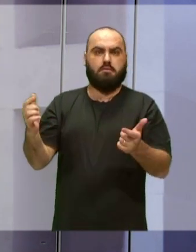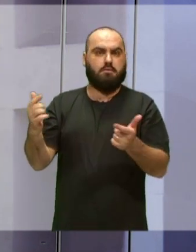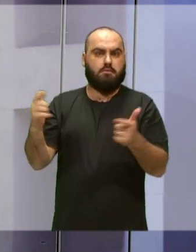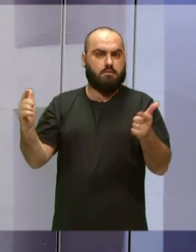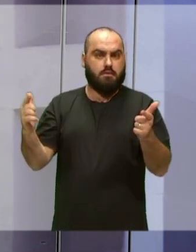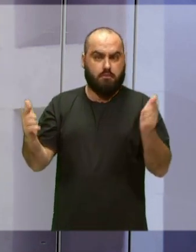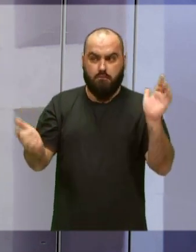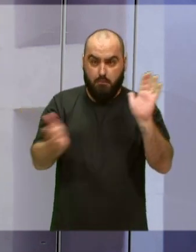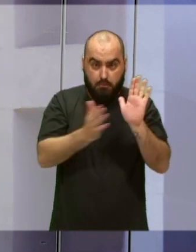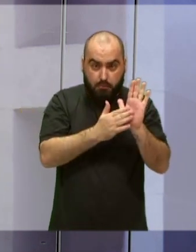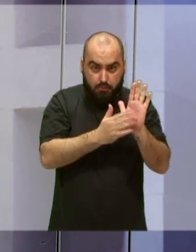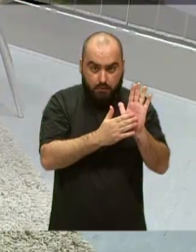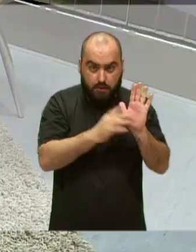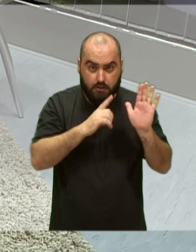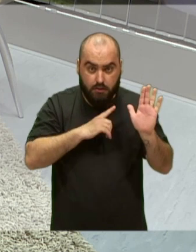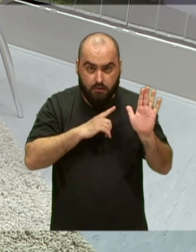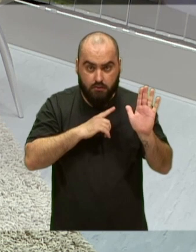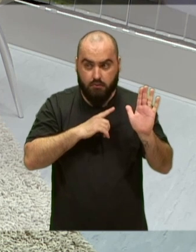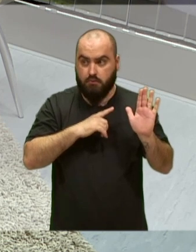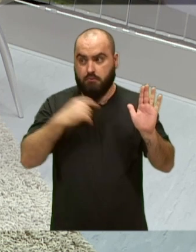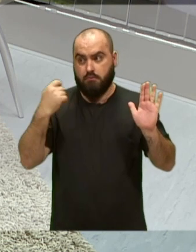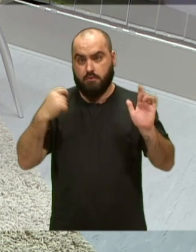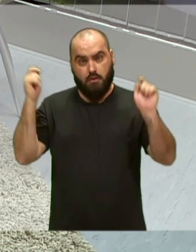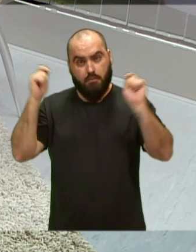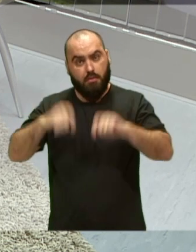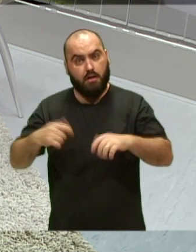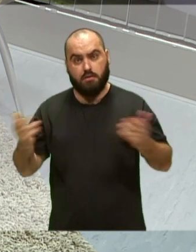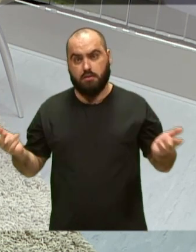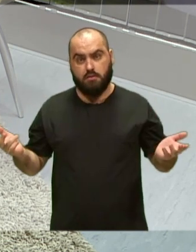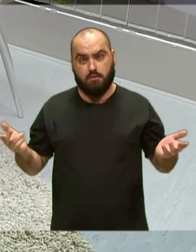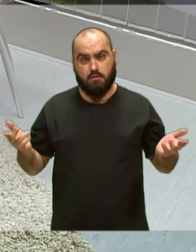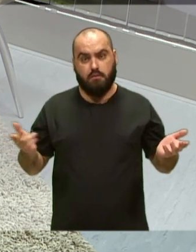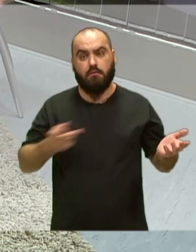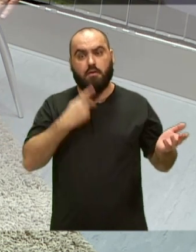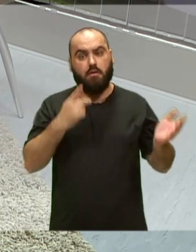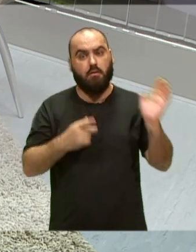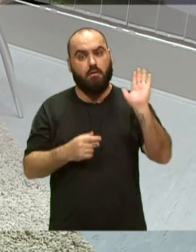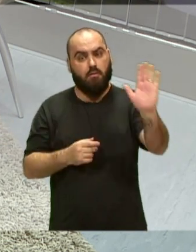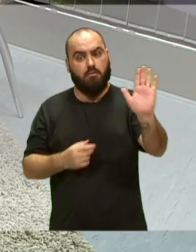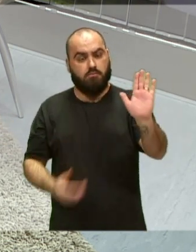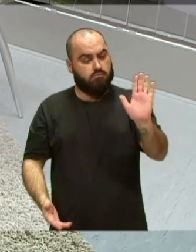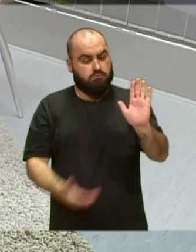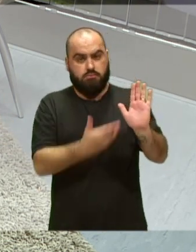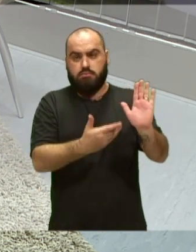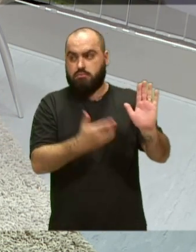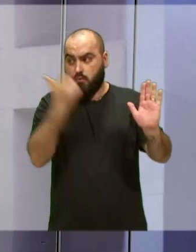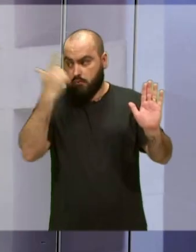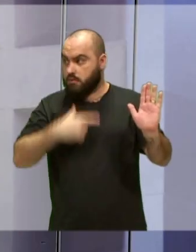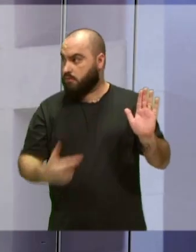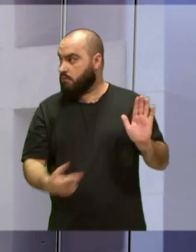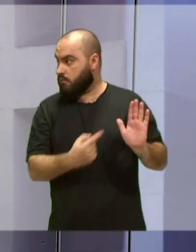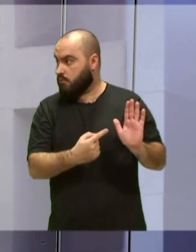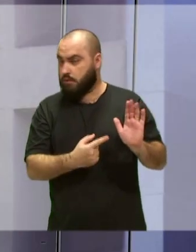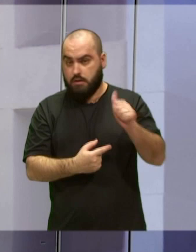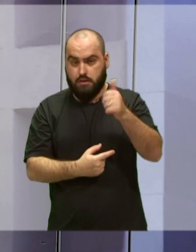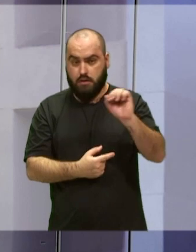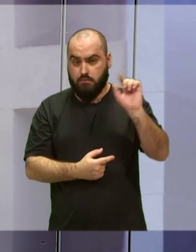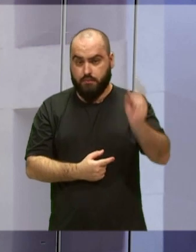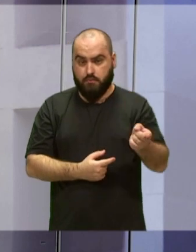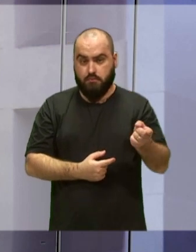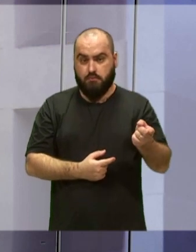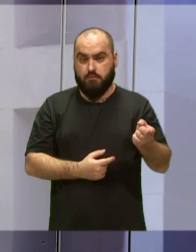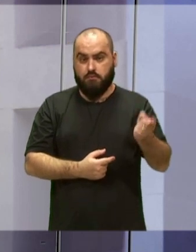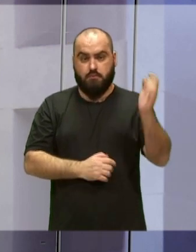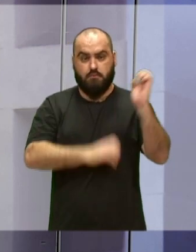A Proposta seja capaz e competente para chegar e dizer assim prun tá aqui ó tá aqui ó 10.000 teus é a